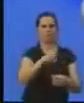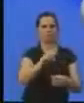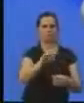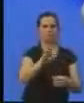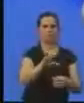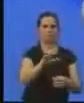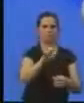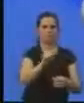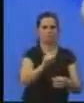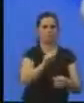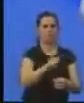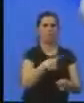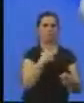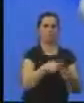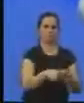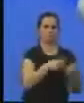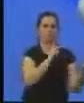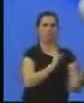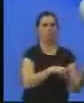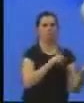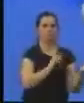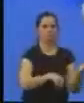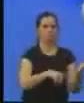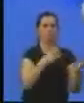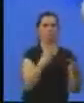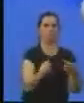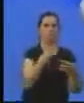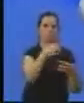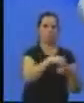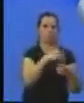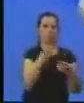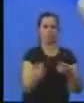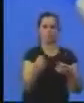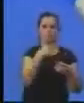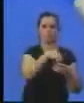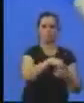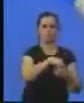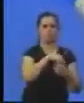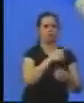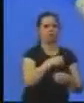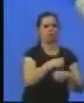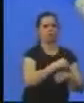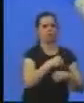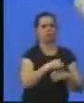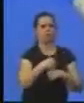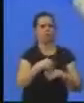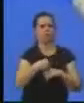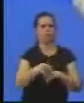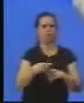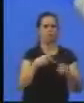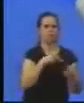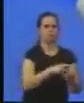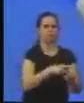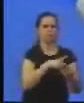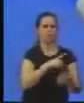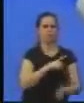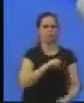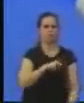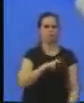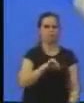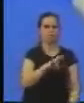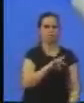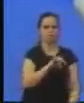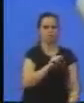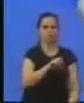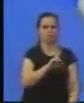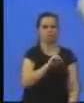cuidado. Porque eu estou derivando uma função composta. Eu estou derivando uma função que tem uma